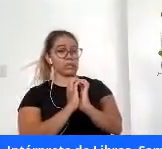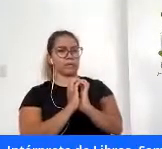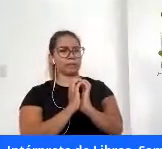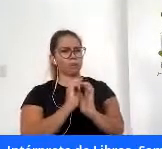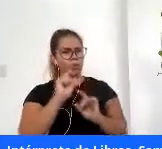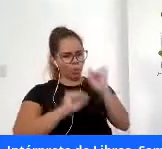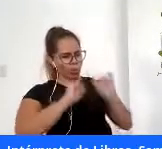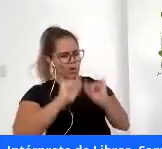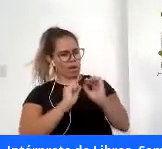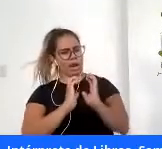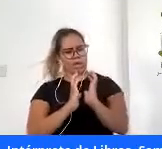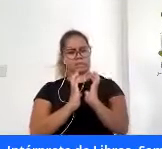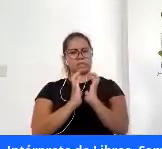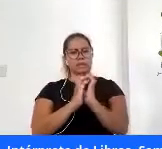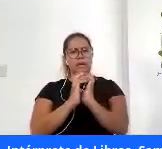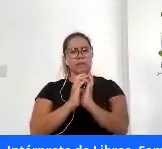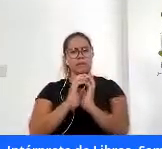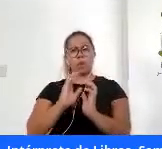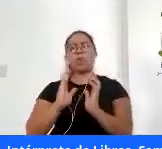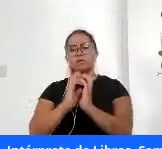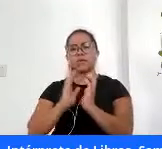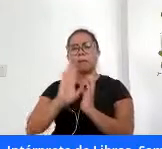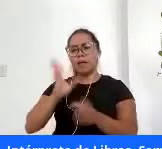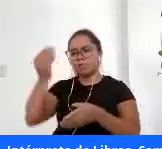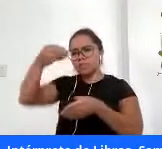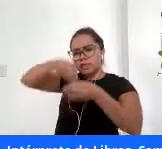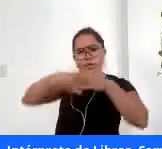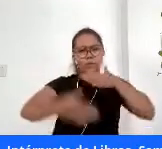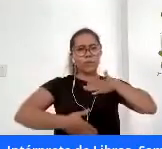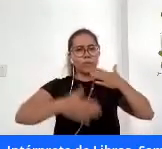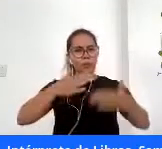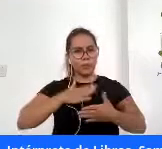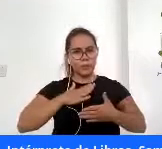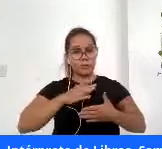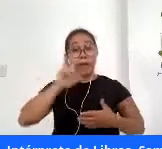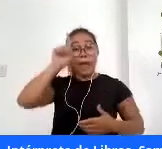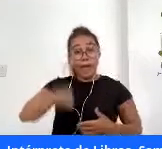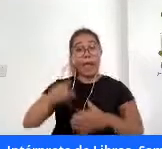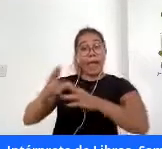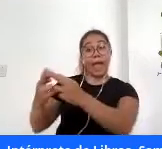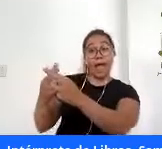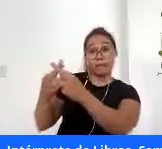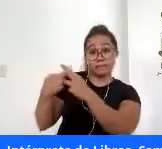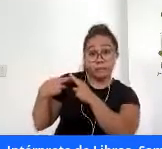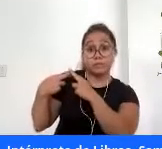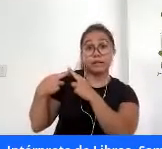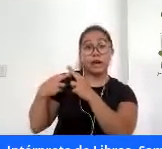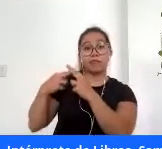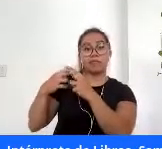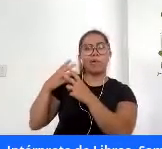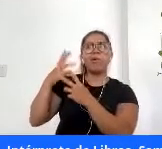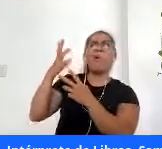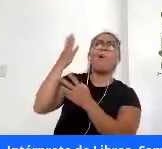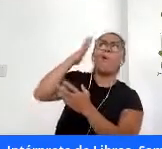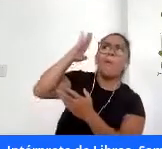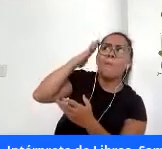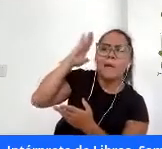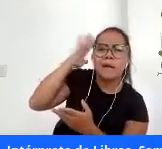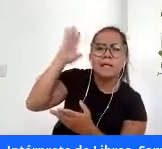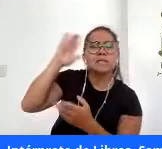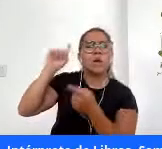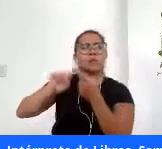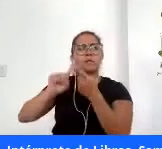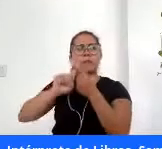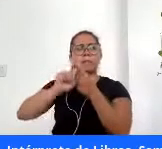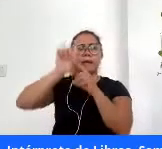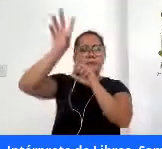cérebro nada mais é que um órgão do nosso corpo que é responsável tanto pela interpretação quanto pelo